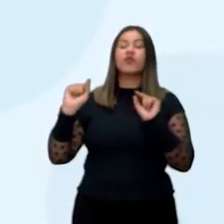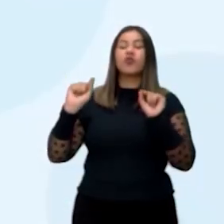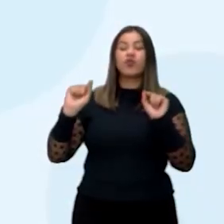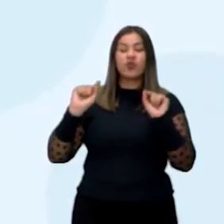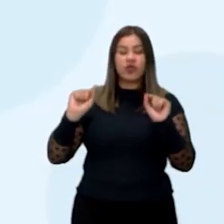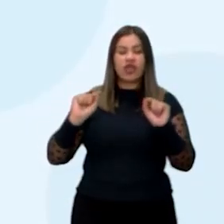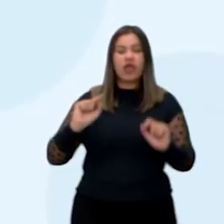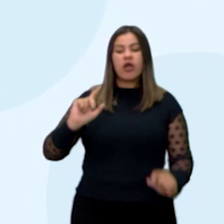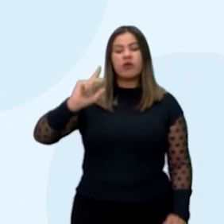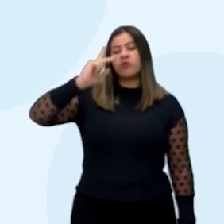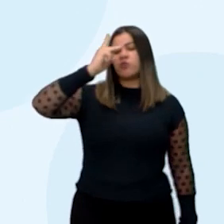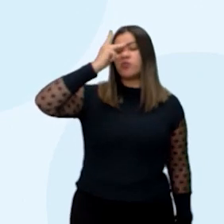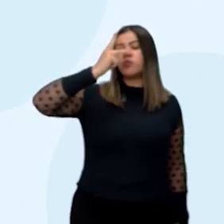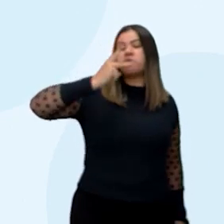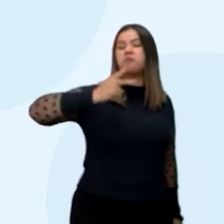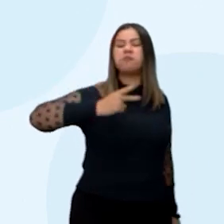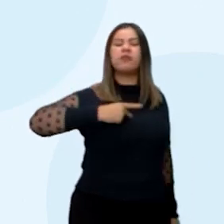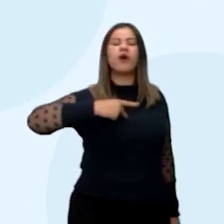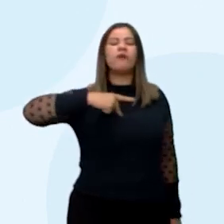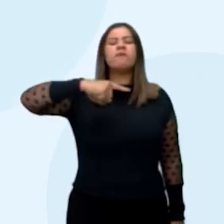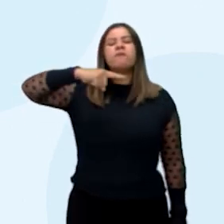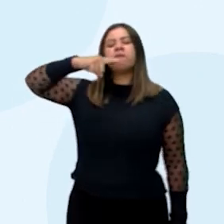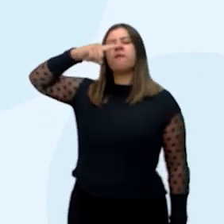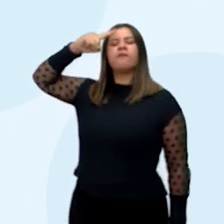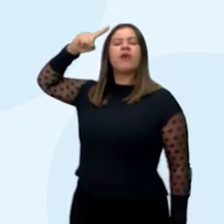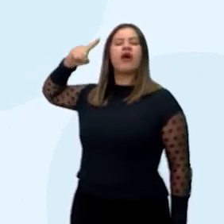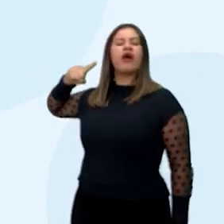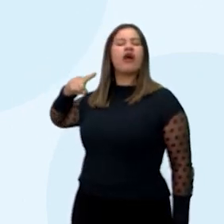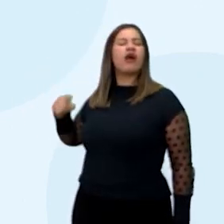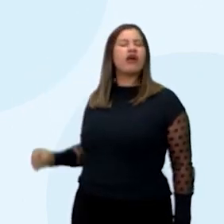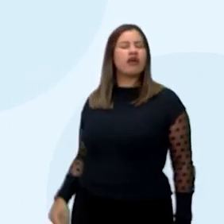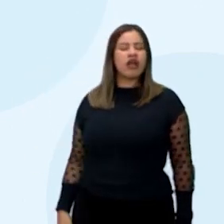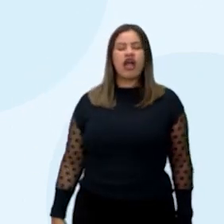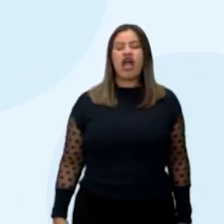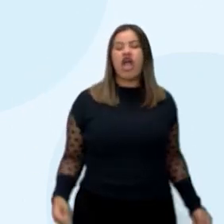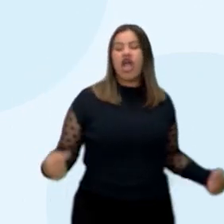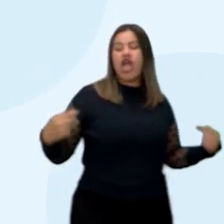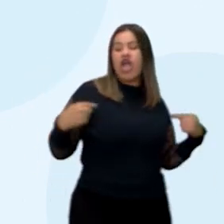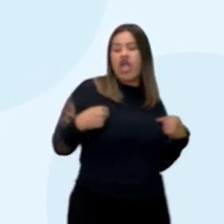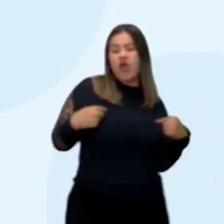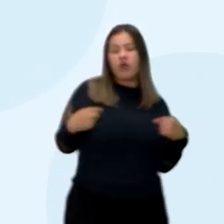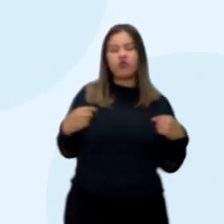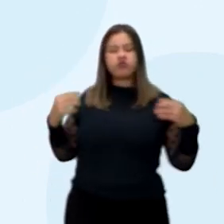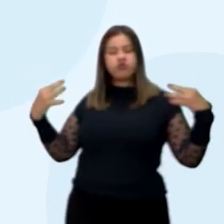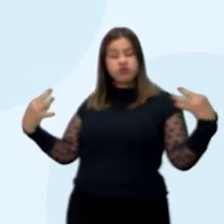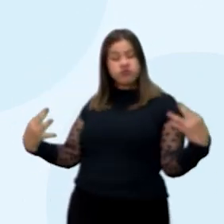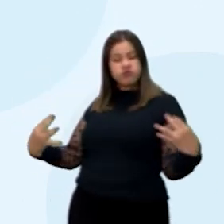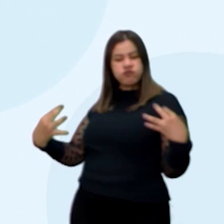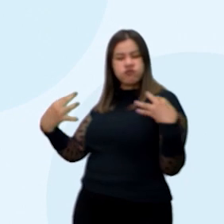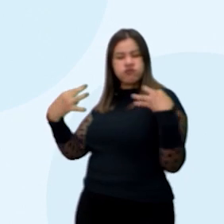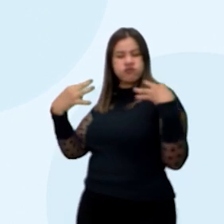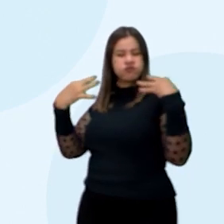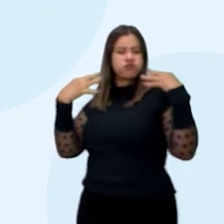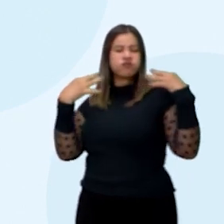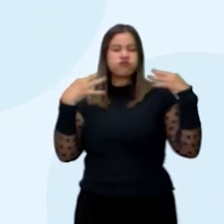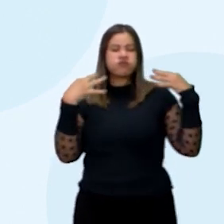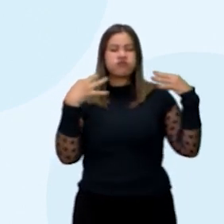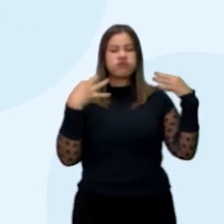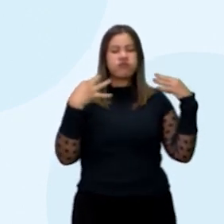o individualismo. A noção de que eu sou o centro é um